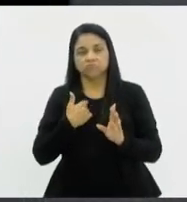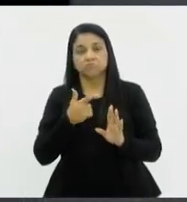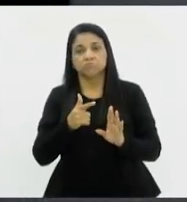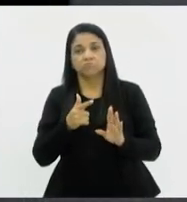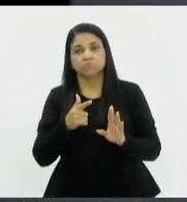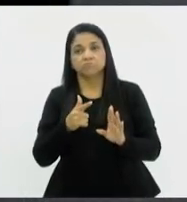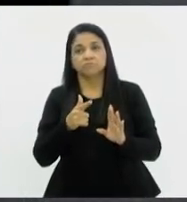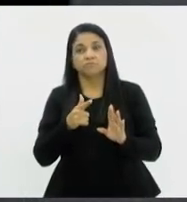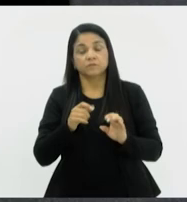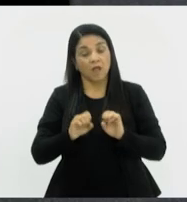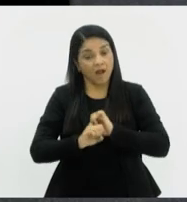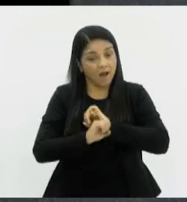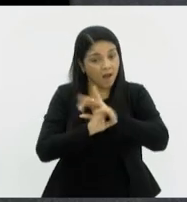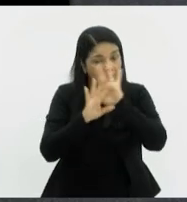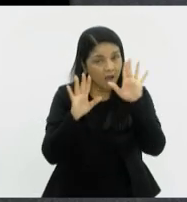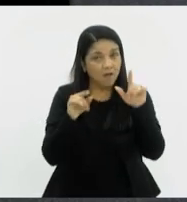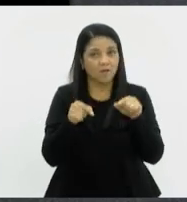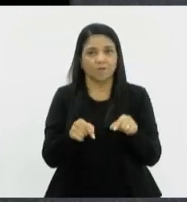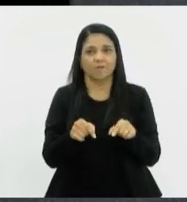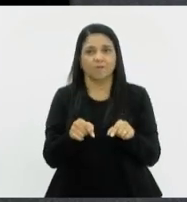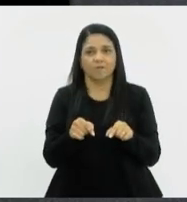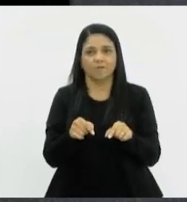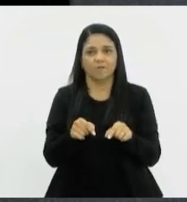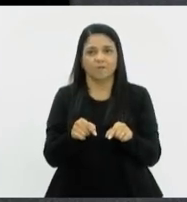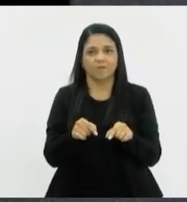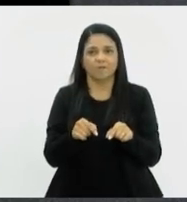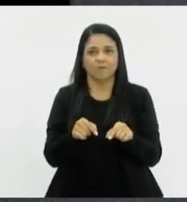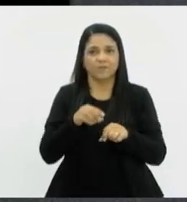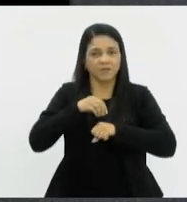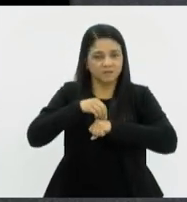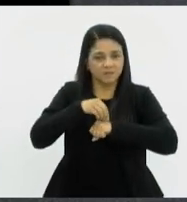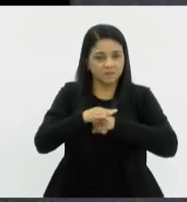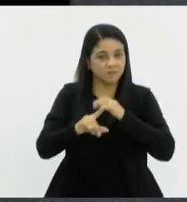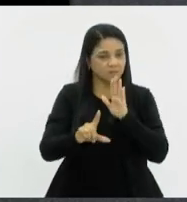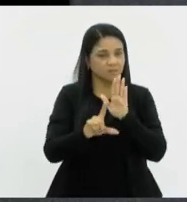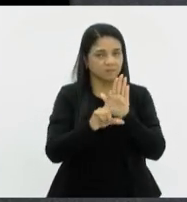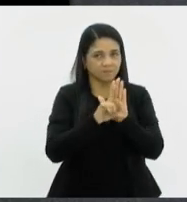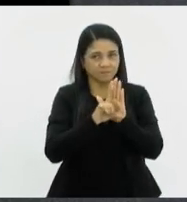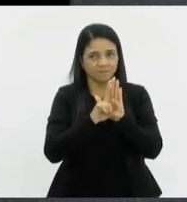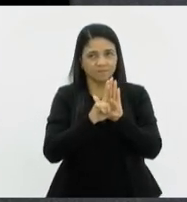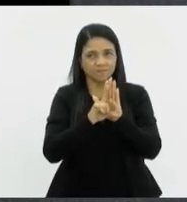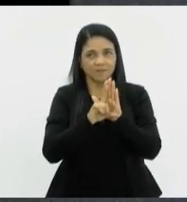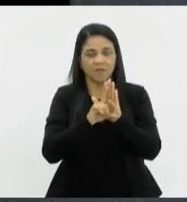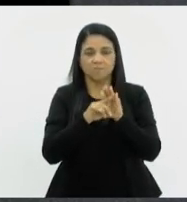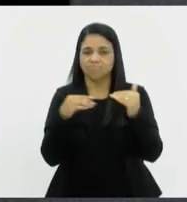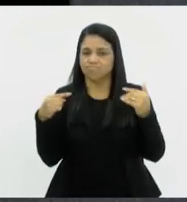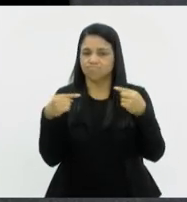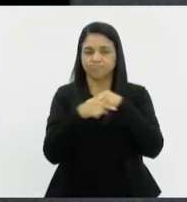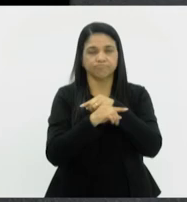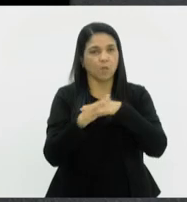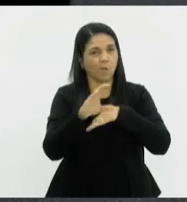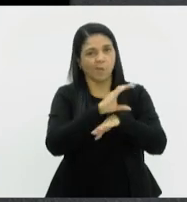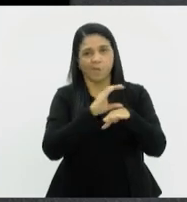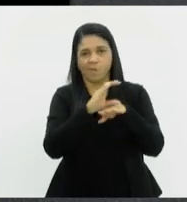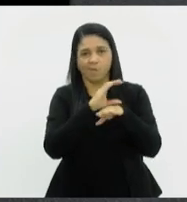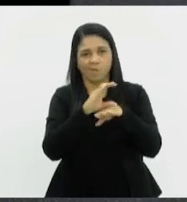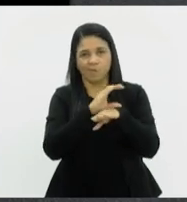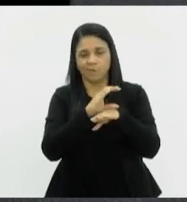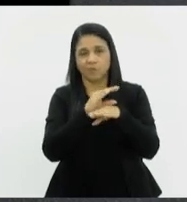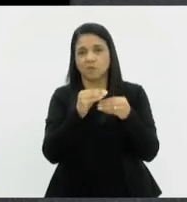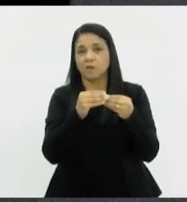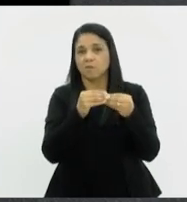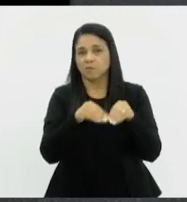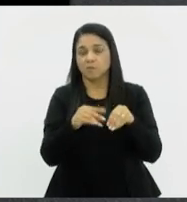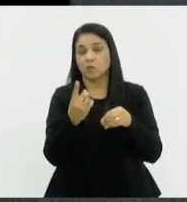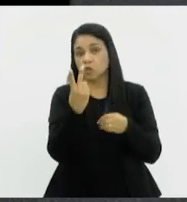mas deixar frisado de que essa indicação legislativa, ela é inconstitucional e fere pelo menos dois